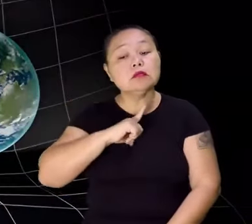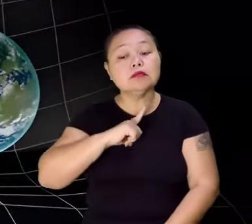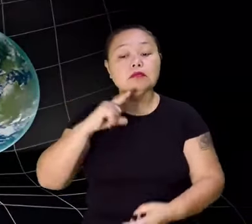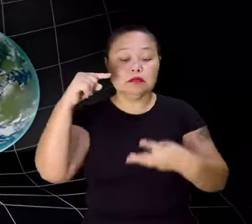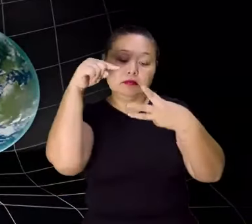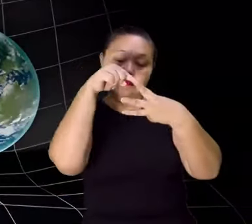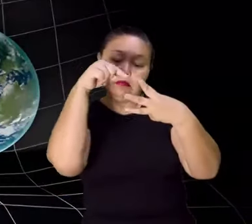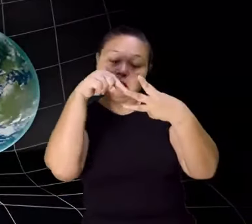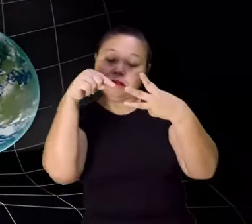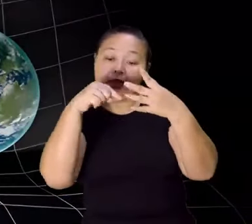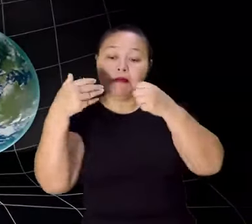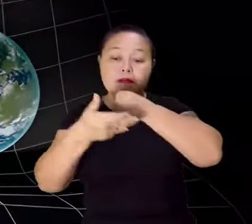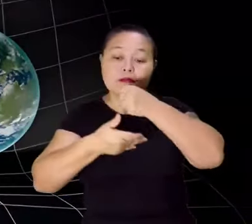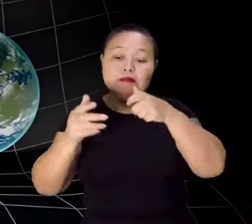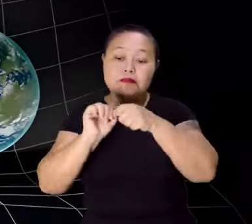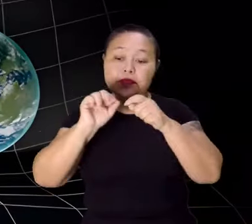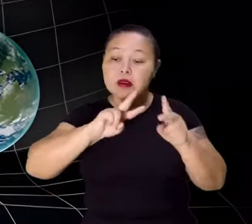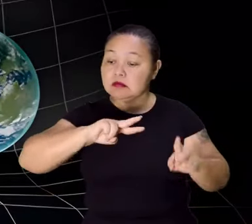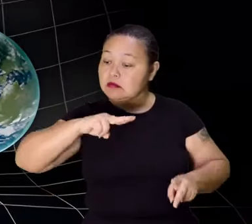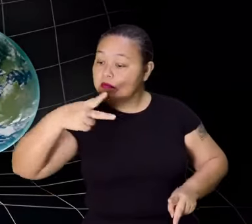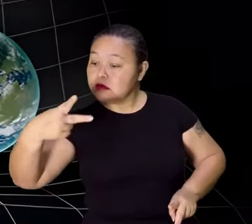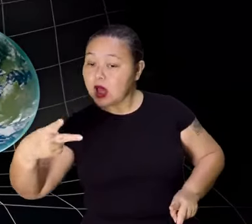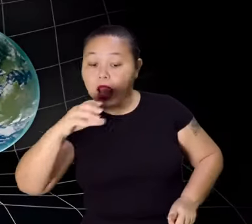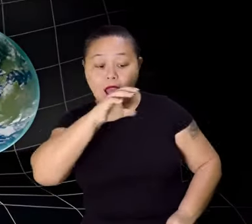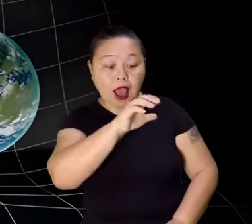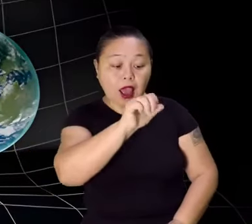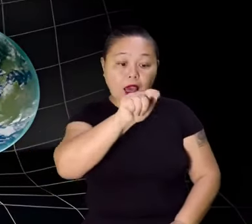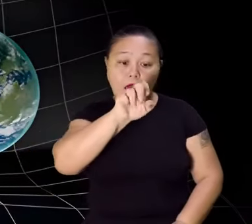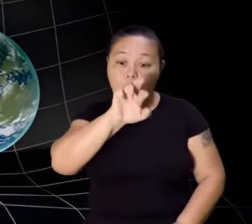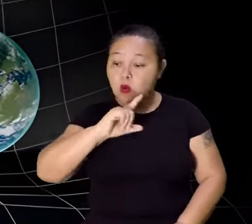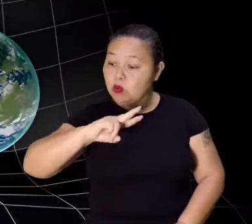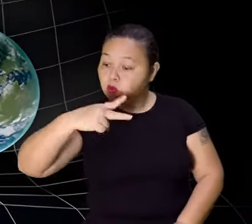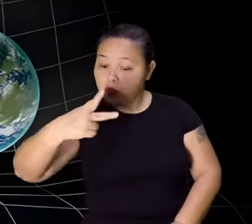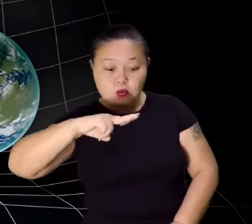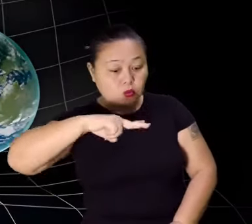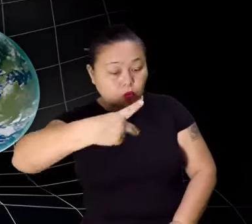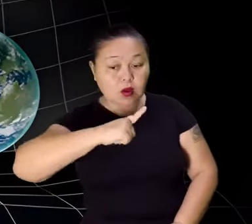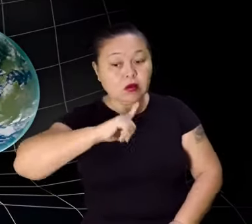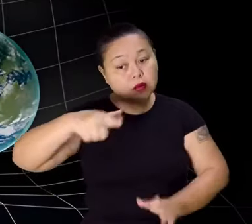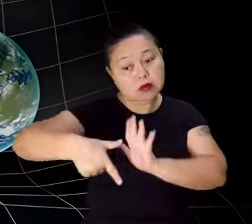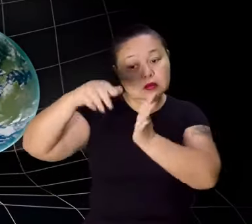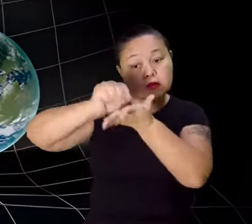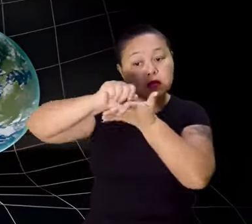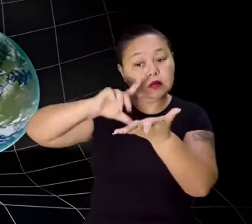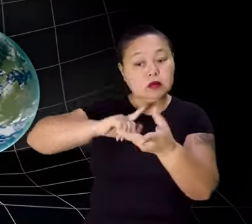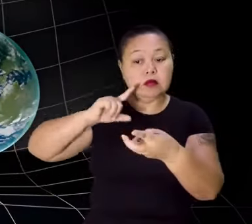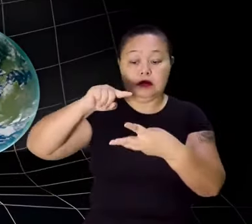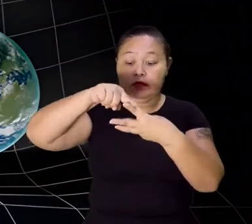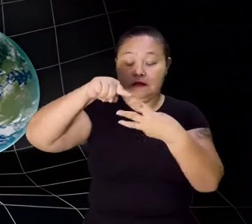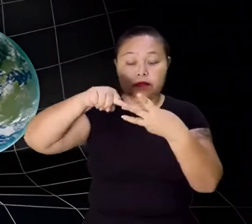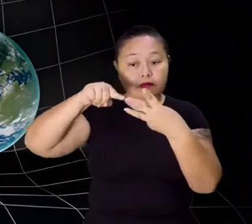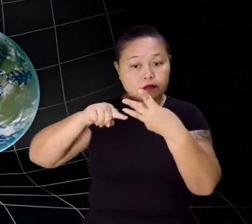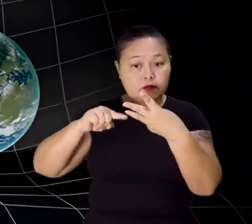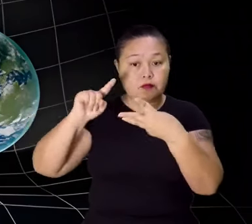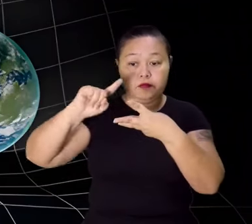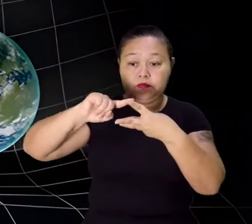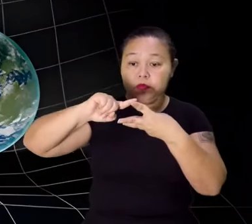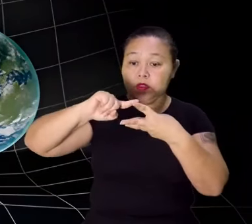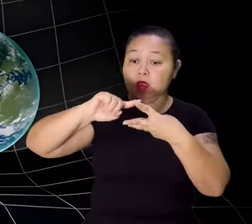três formas básicas de transferência desse calor, isso é antes de a gente passar para as nossas atividades aí. Olha só, a gente tem a